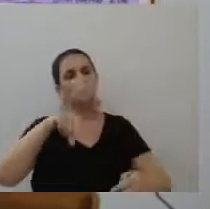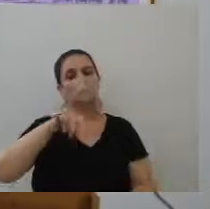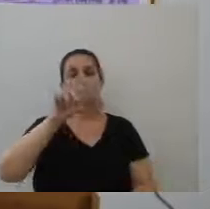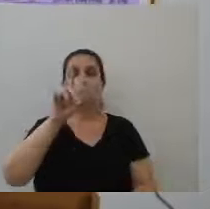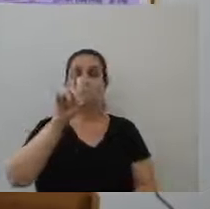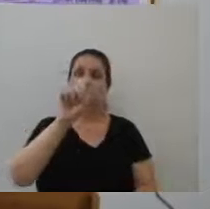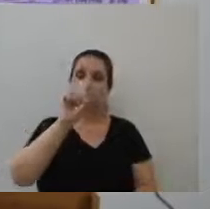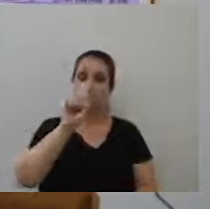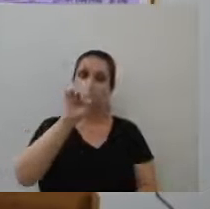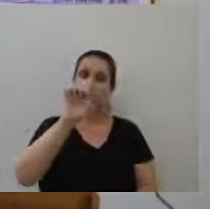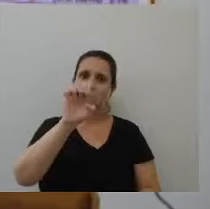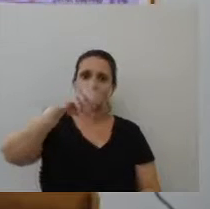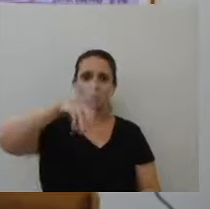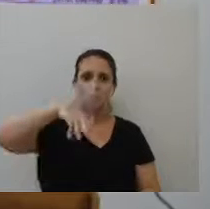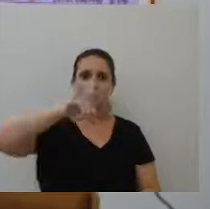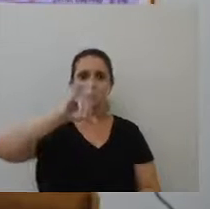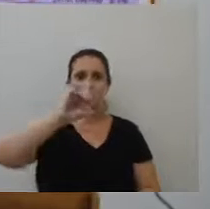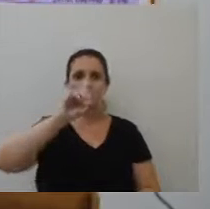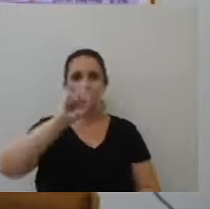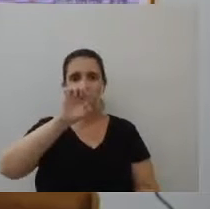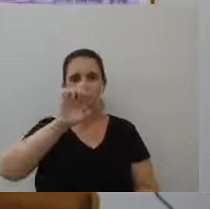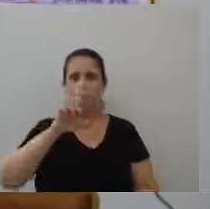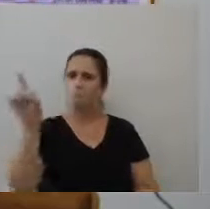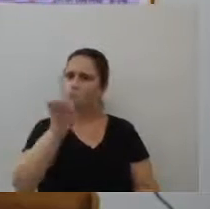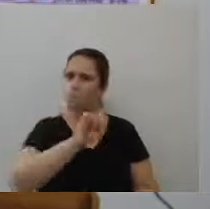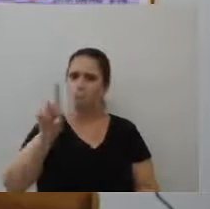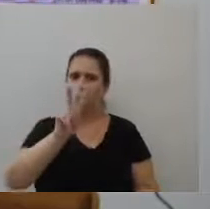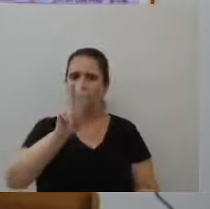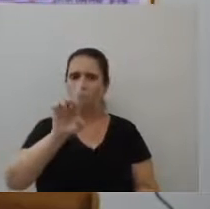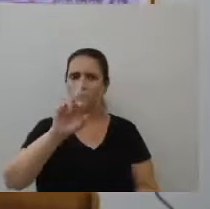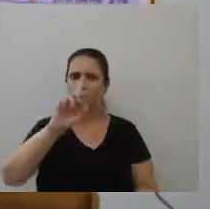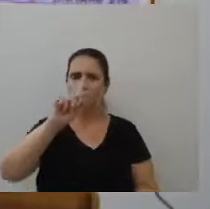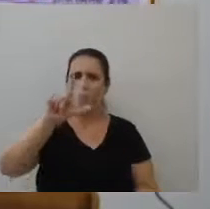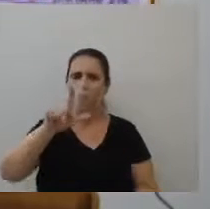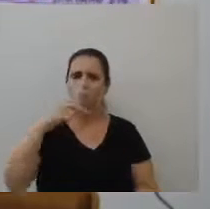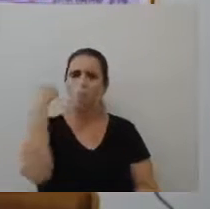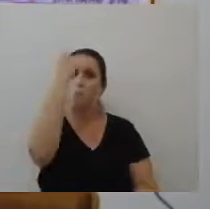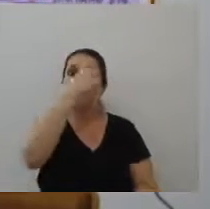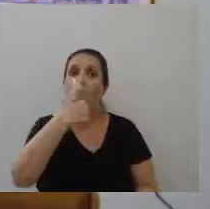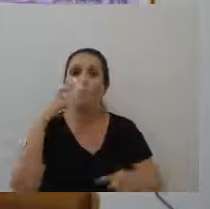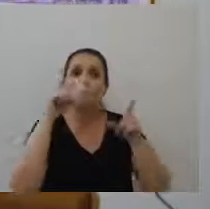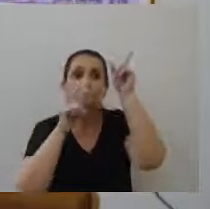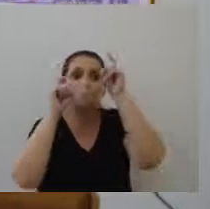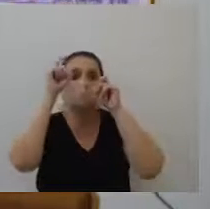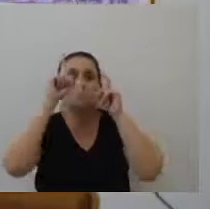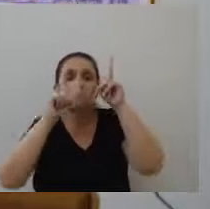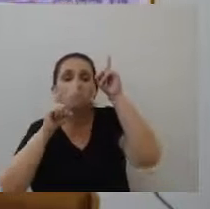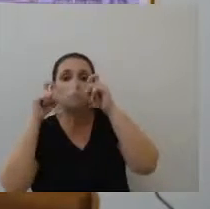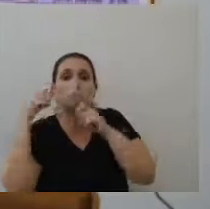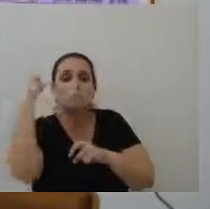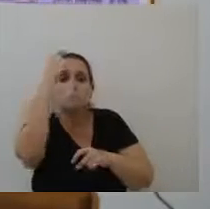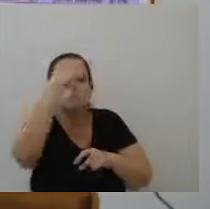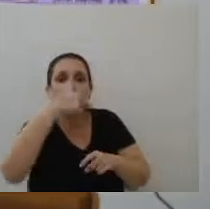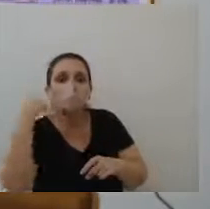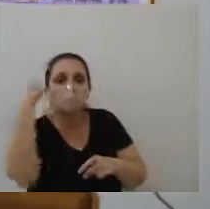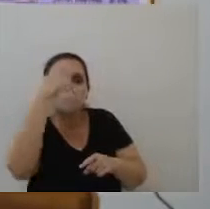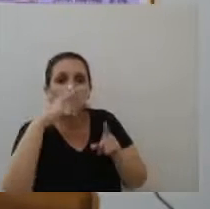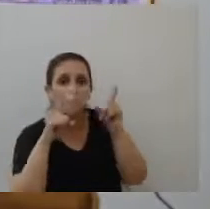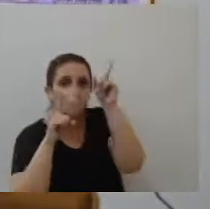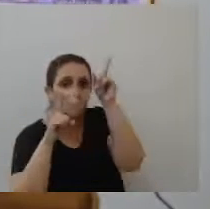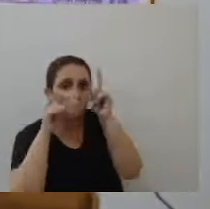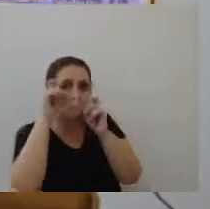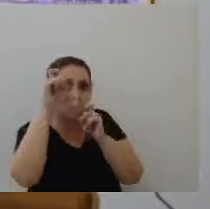vamos mostrar aqui, ó. Isso eu tirei lá do site do IPAM. Vamos agora em tela cheia. Isso eu tirei lá do site. O IPAM tem aqui